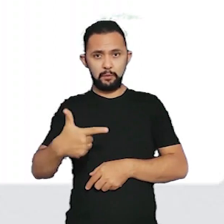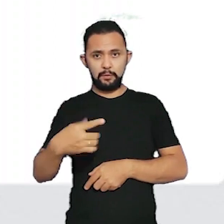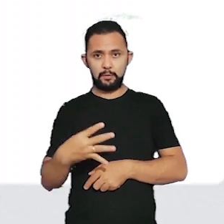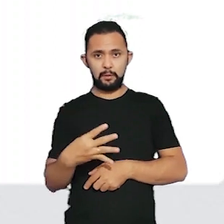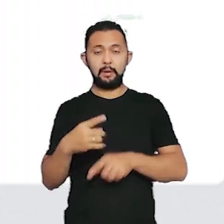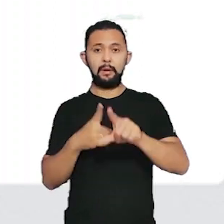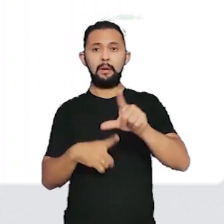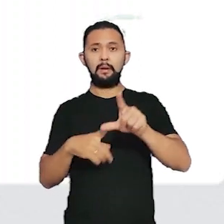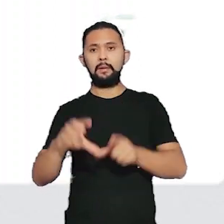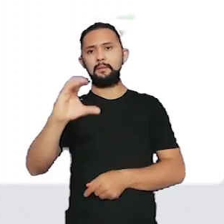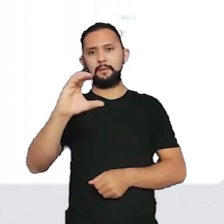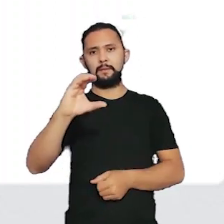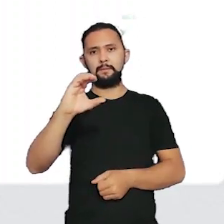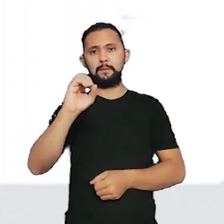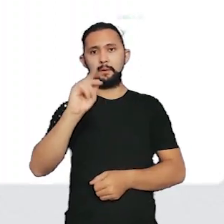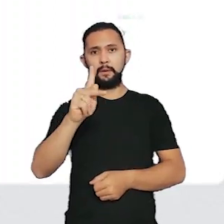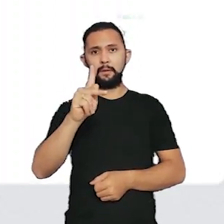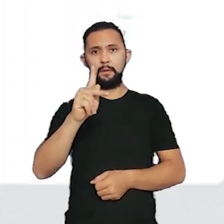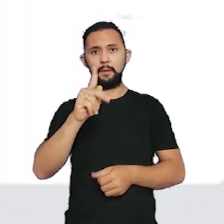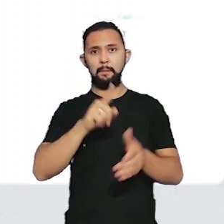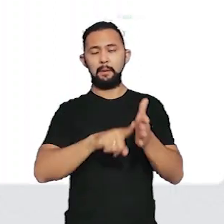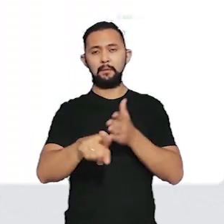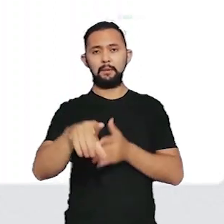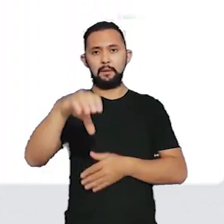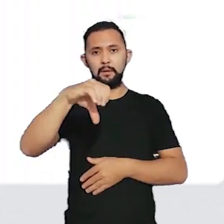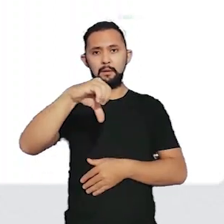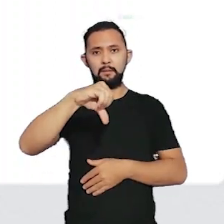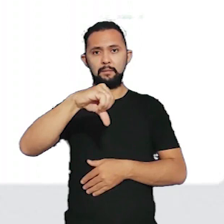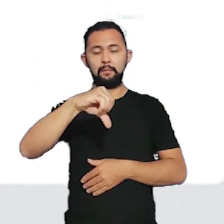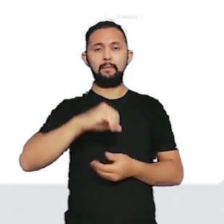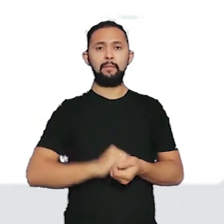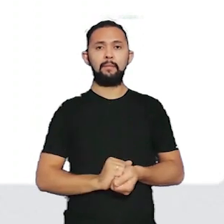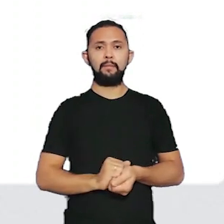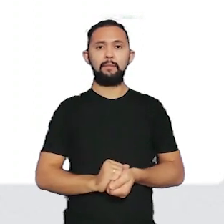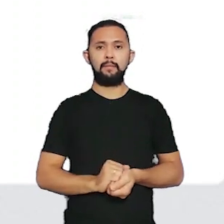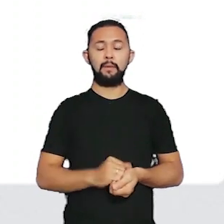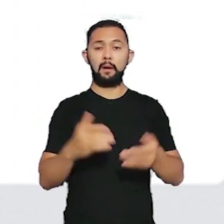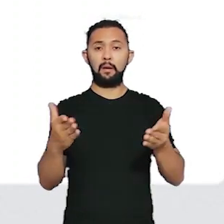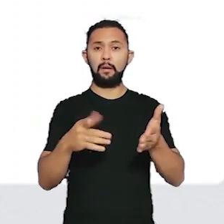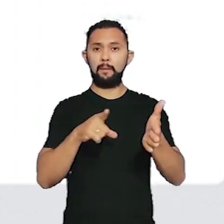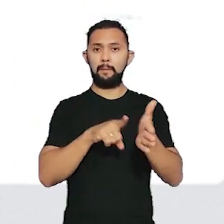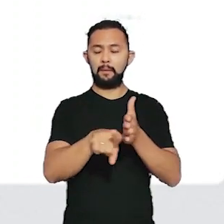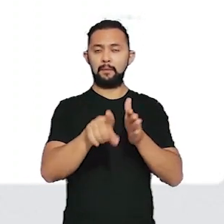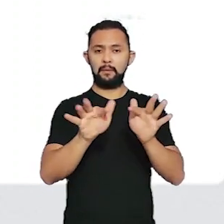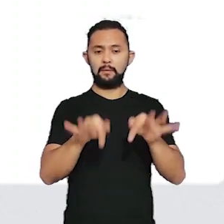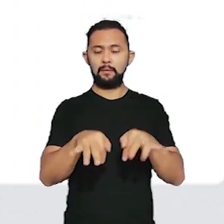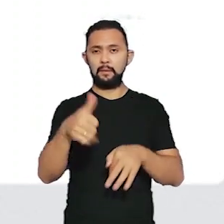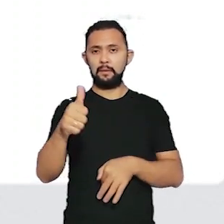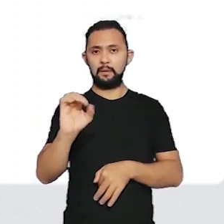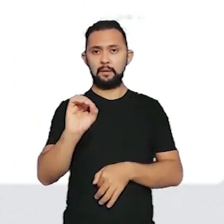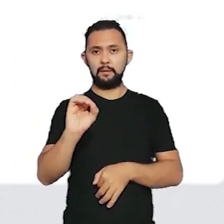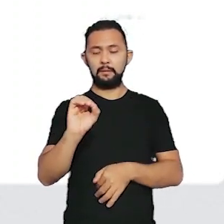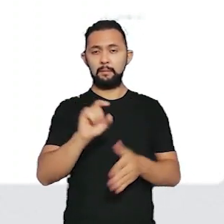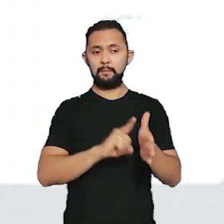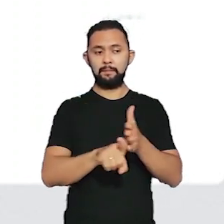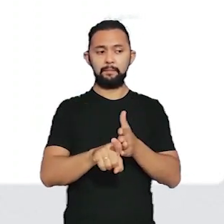nossa letra C. Questão 9, letra C de casa. Nossa última questão, 10ª questão.